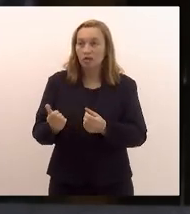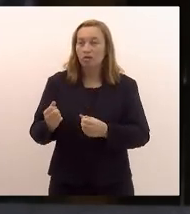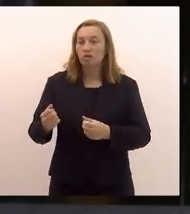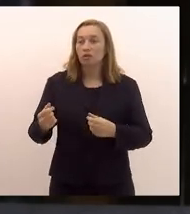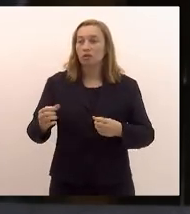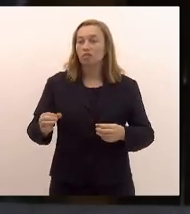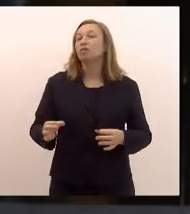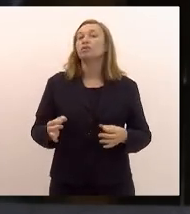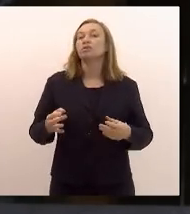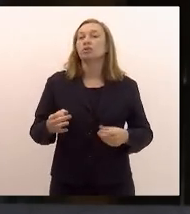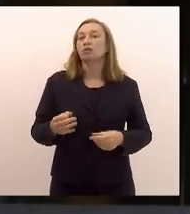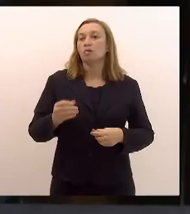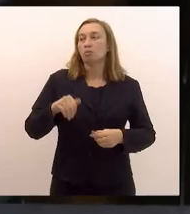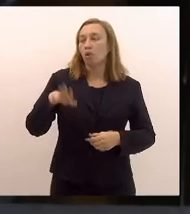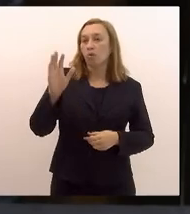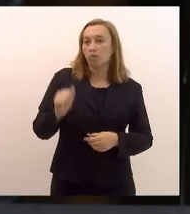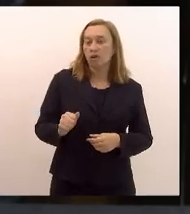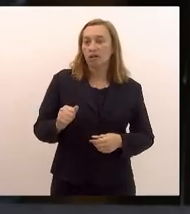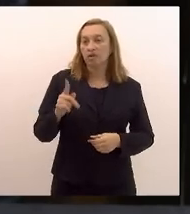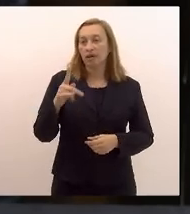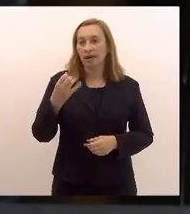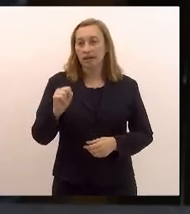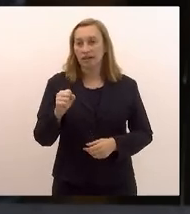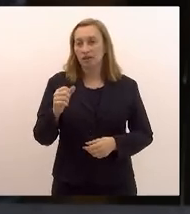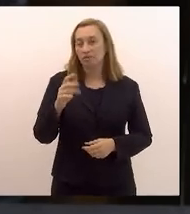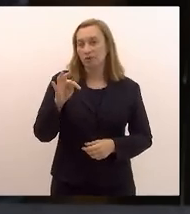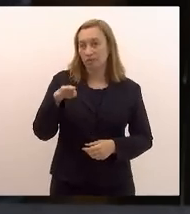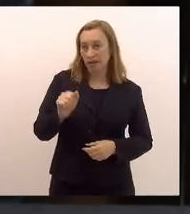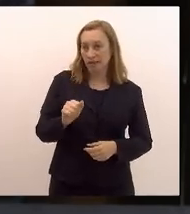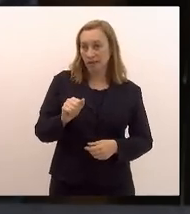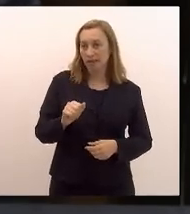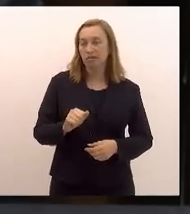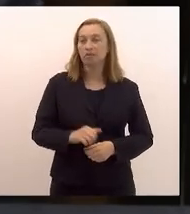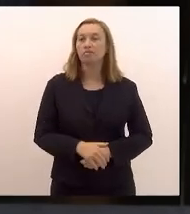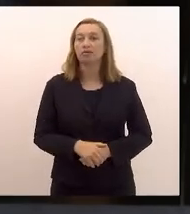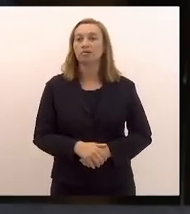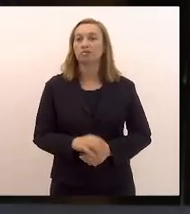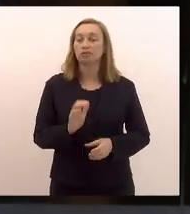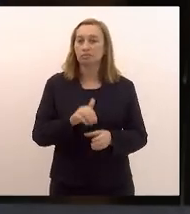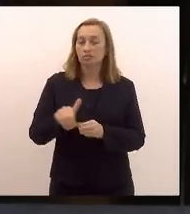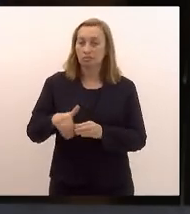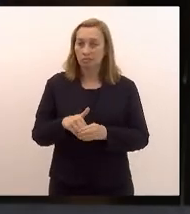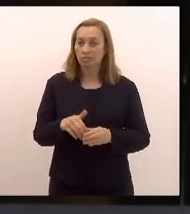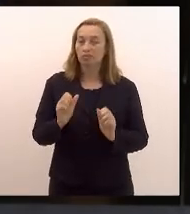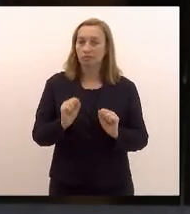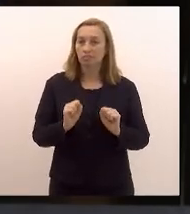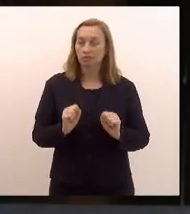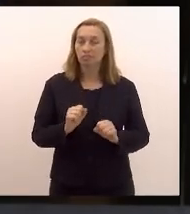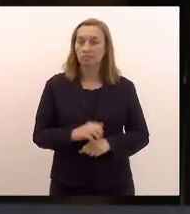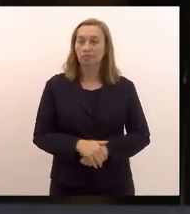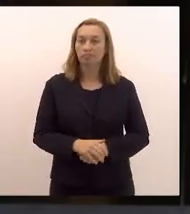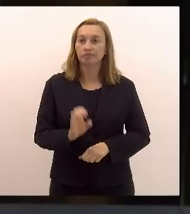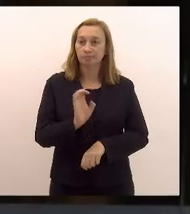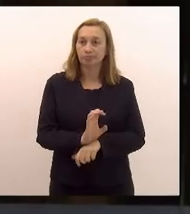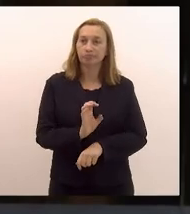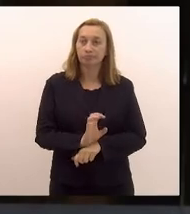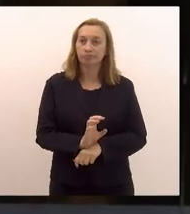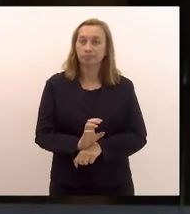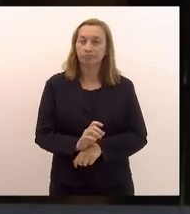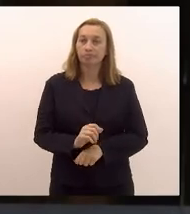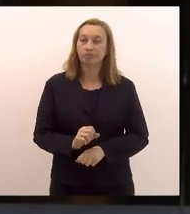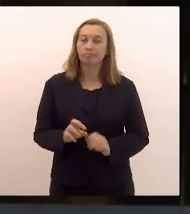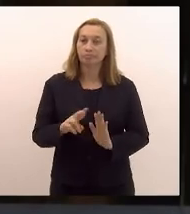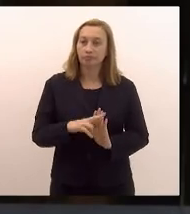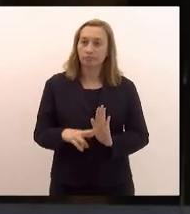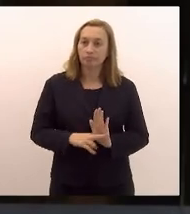efeito moral balas de borracha gás de pimenta e para que pudéssemos voltar para que o estado pudesse aderir ao